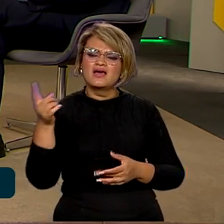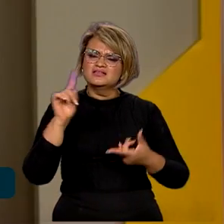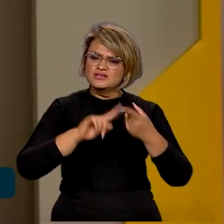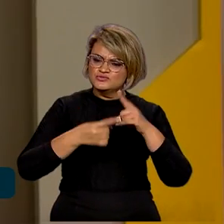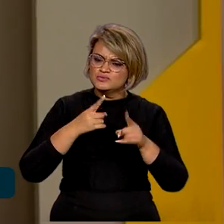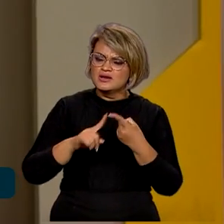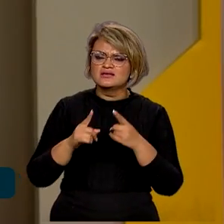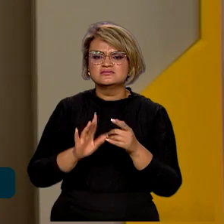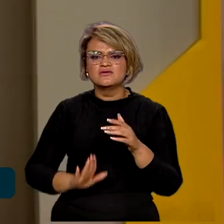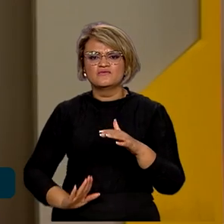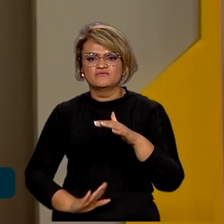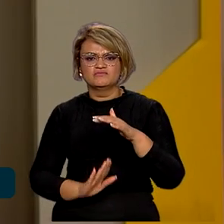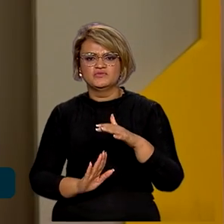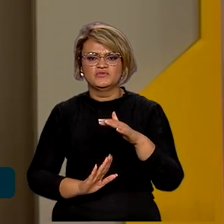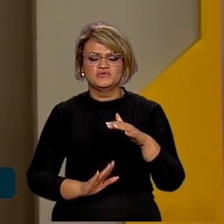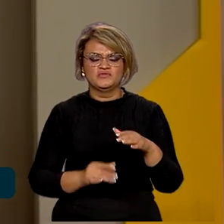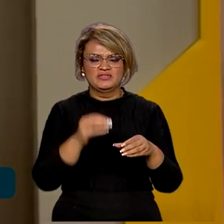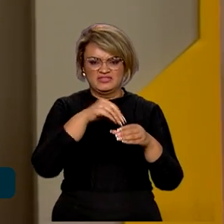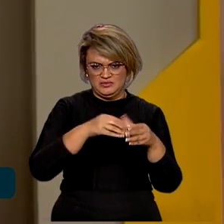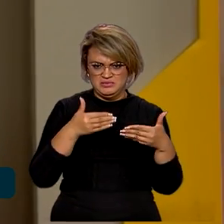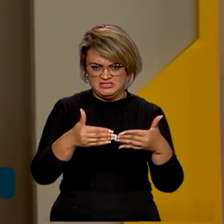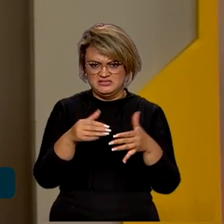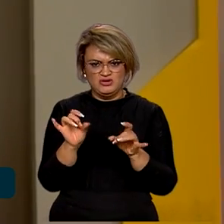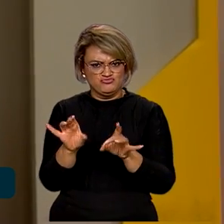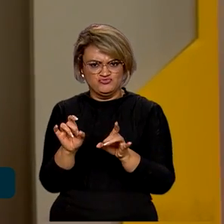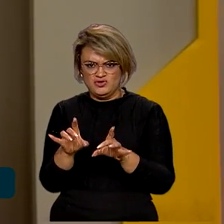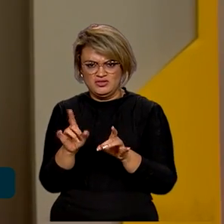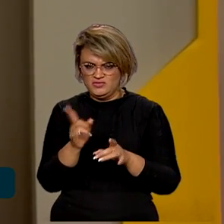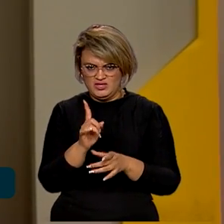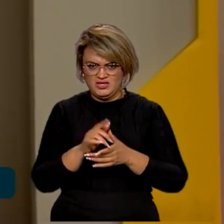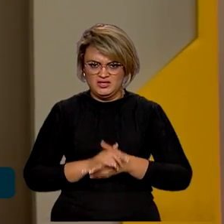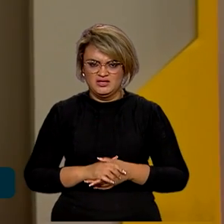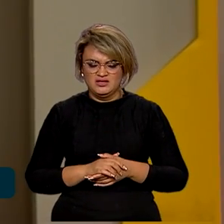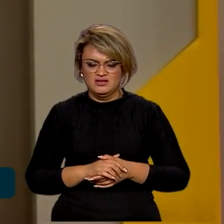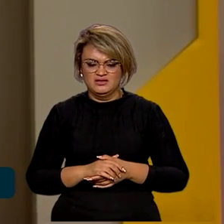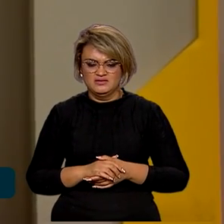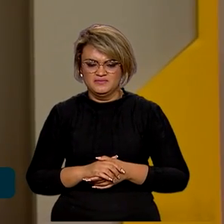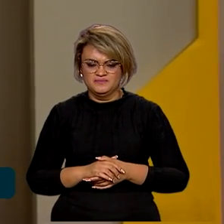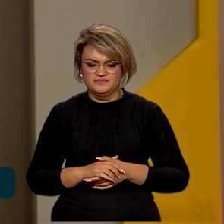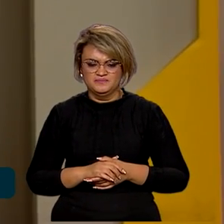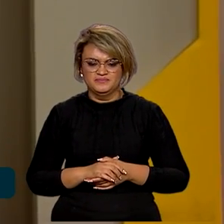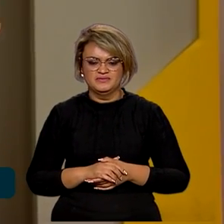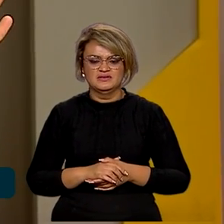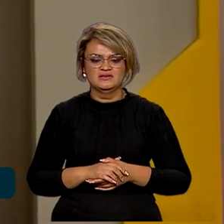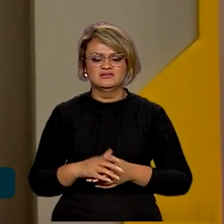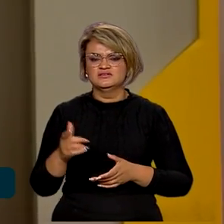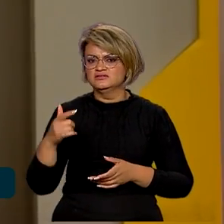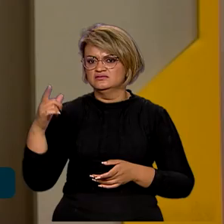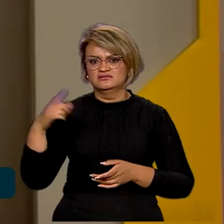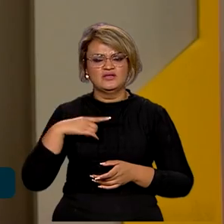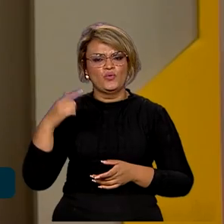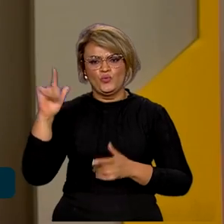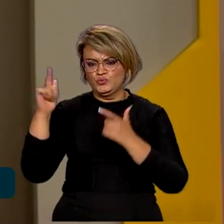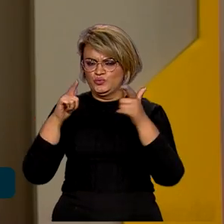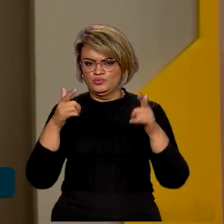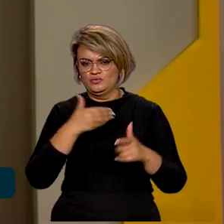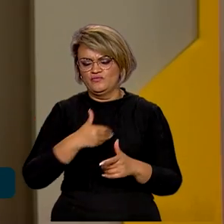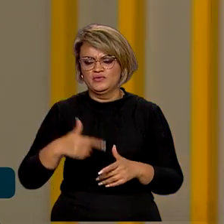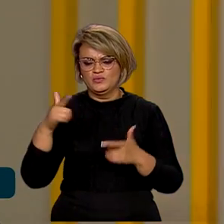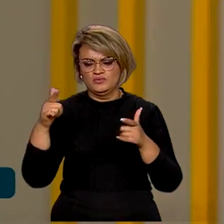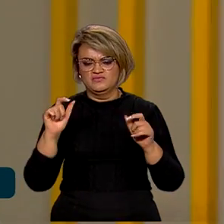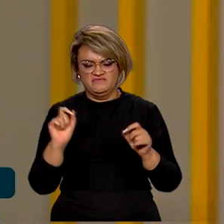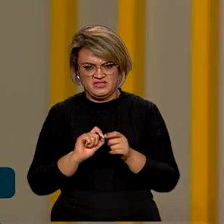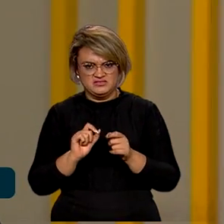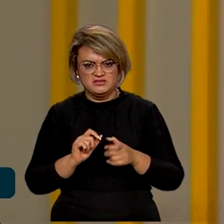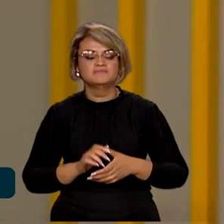não parou ali naqueles 13 ministérios que receberam a carta, né, secretária? Ela se expandiu aí para todo o governo? Conta pra gente.